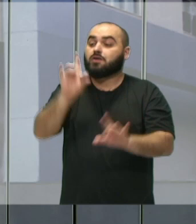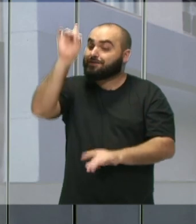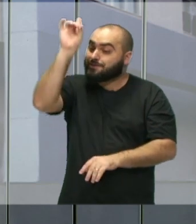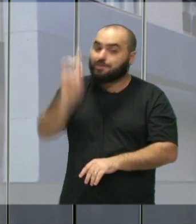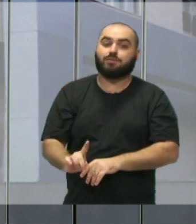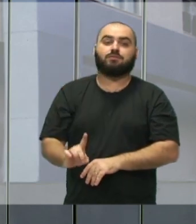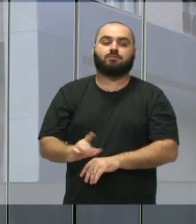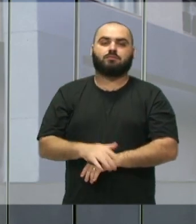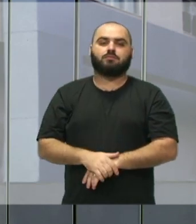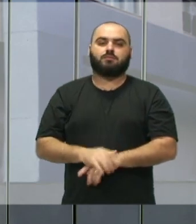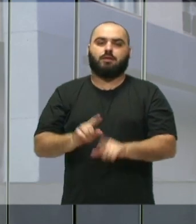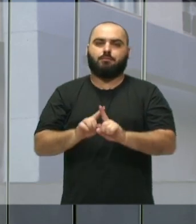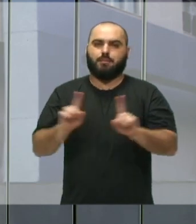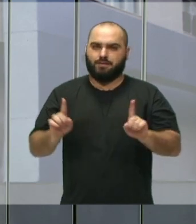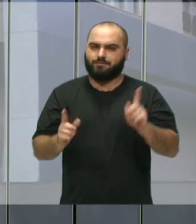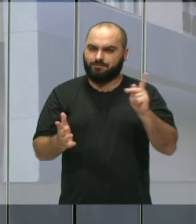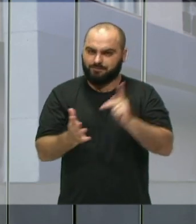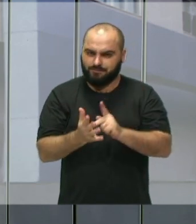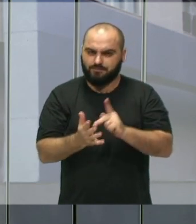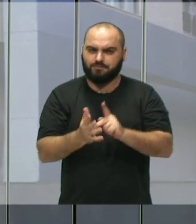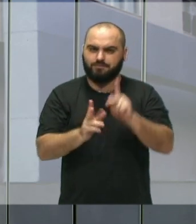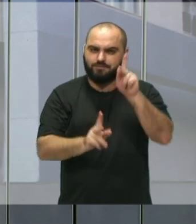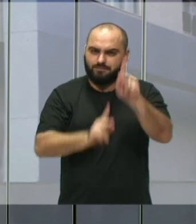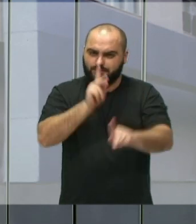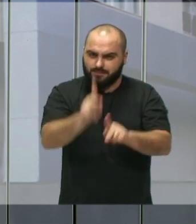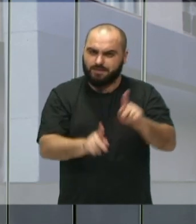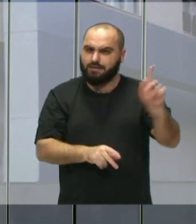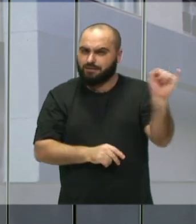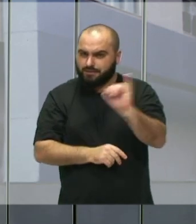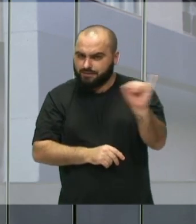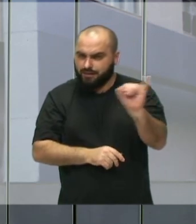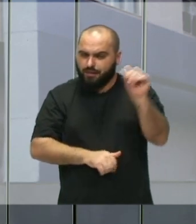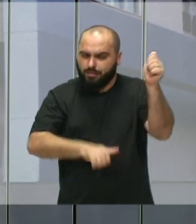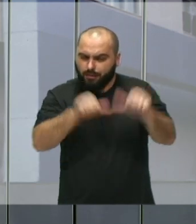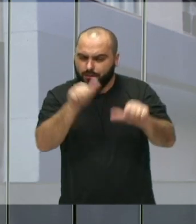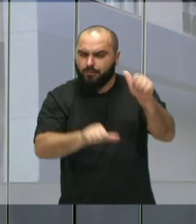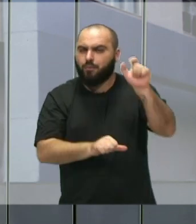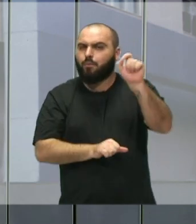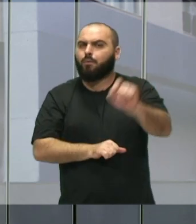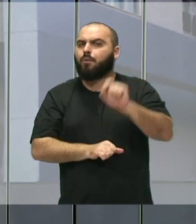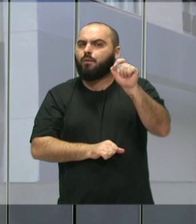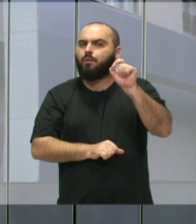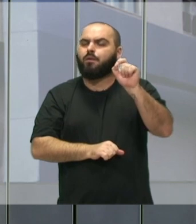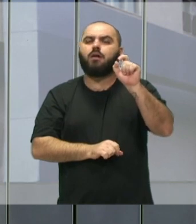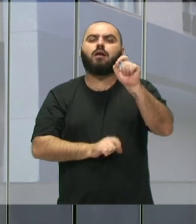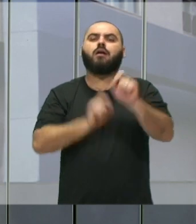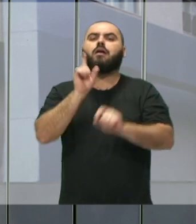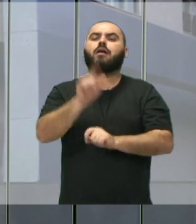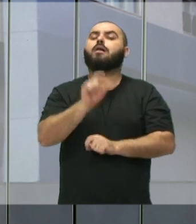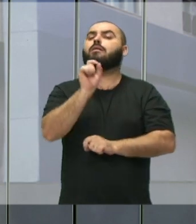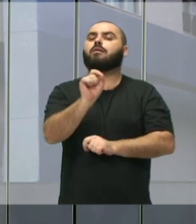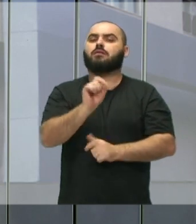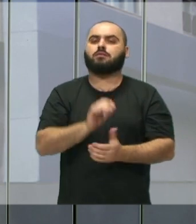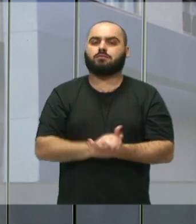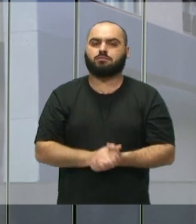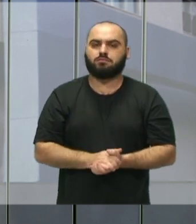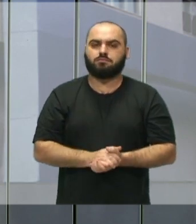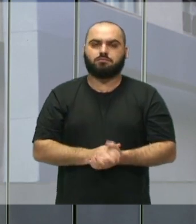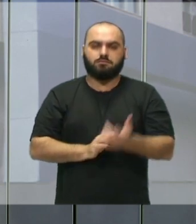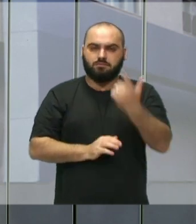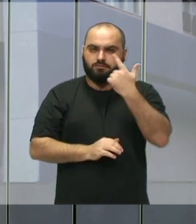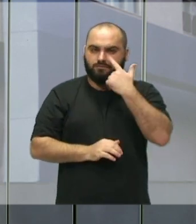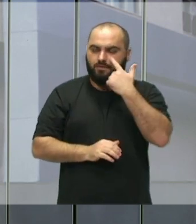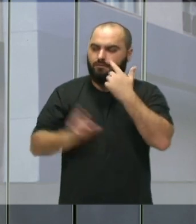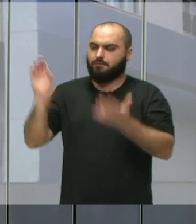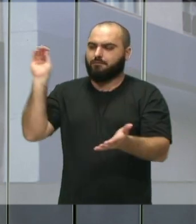mas o que fica para a população de Itajaí analisar, avaliar, é a